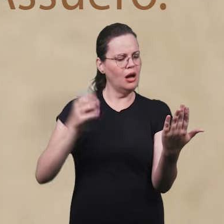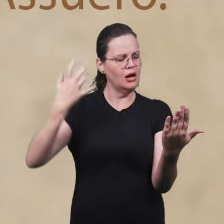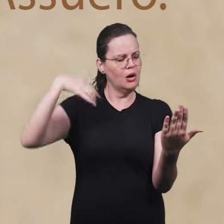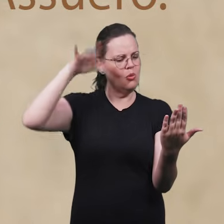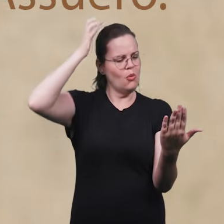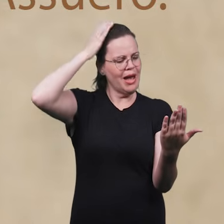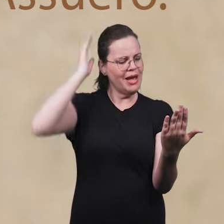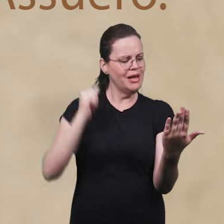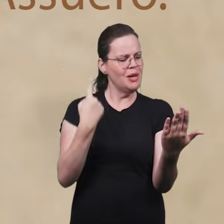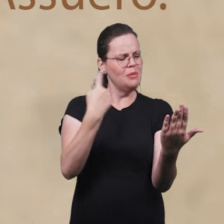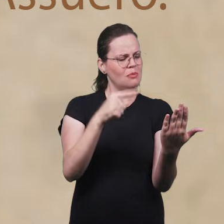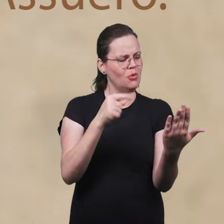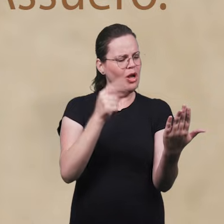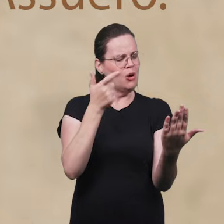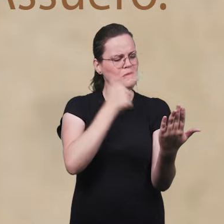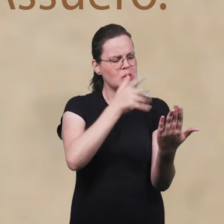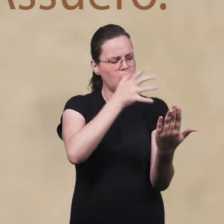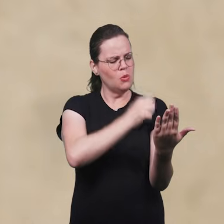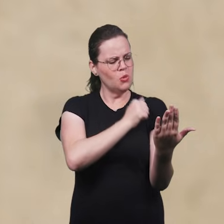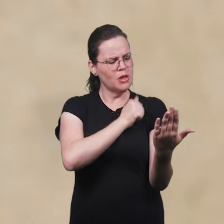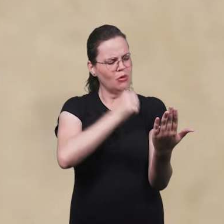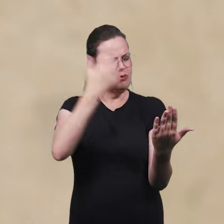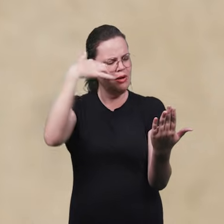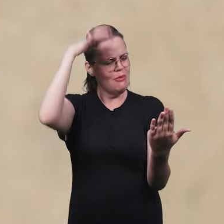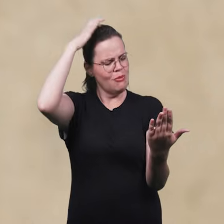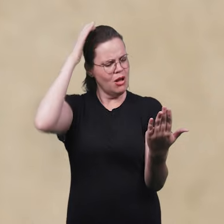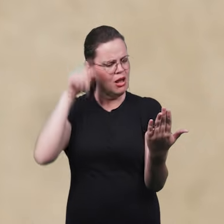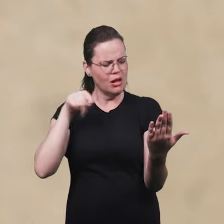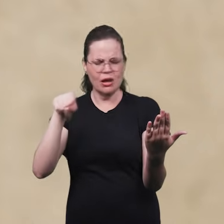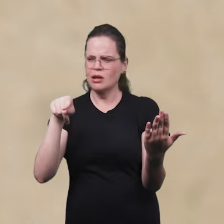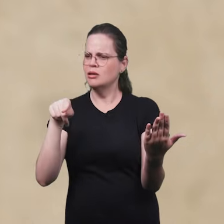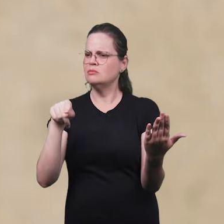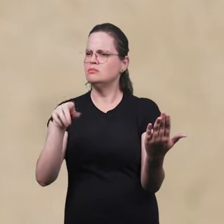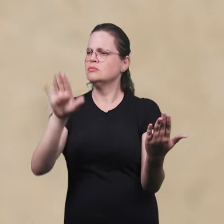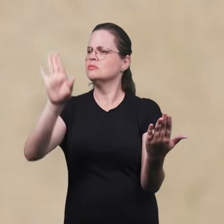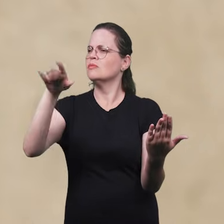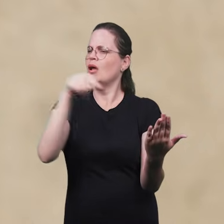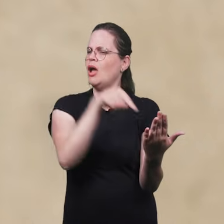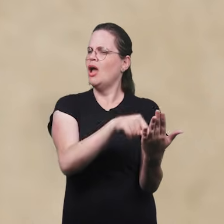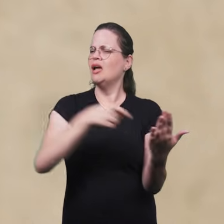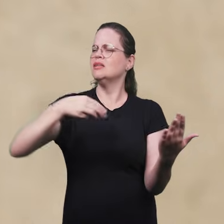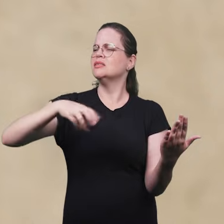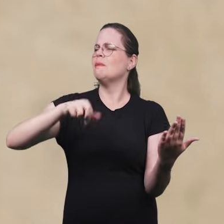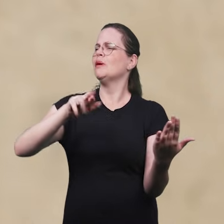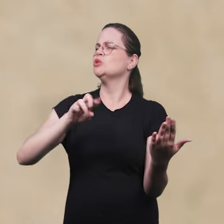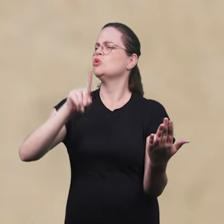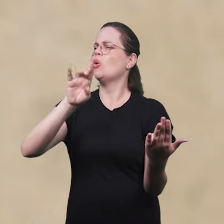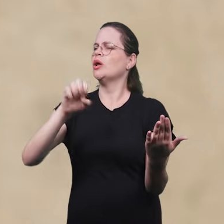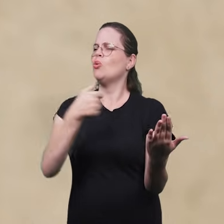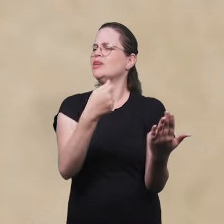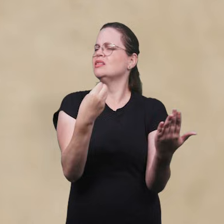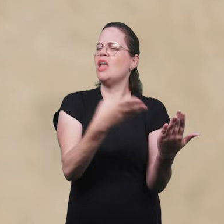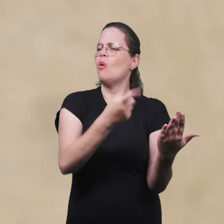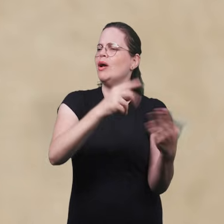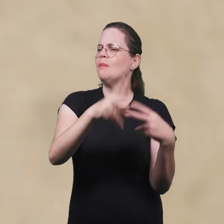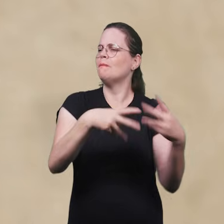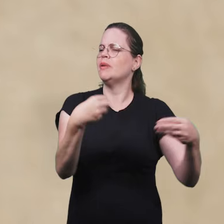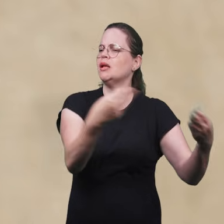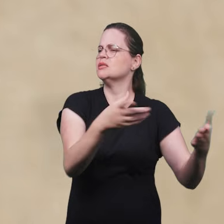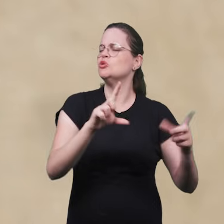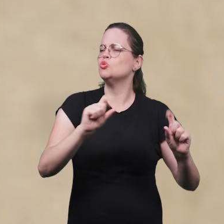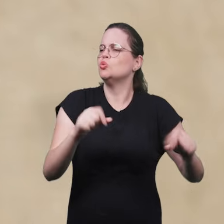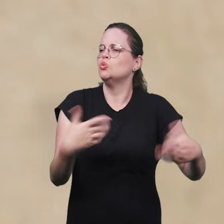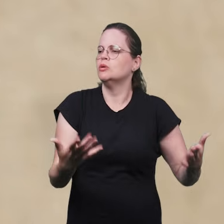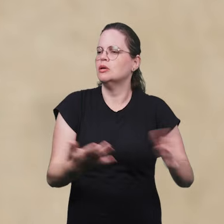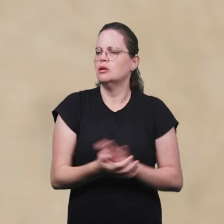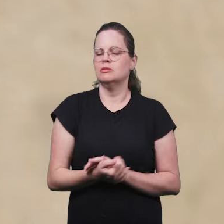procuraram pôr as mãos sobre o rei Assuero. Então disse o rei: que honra e galardão se deu por isso a Mardoqueu? E os jovens do